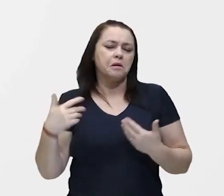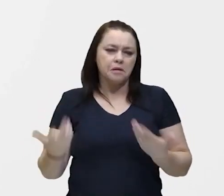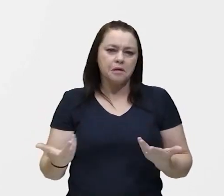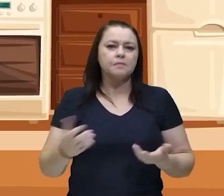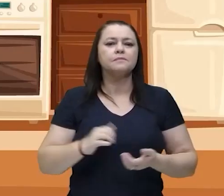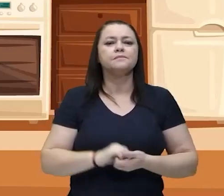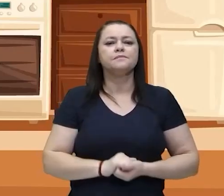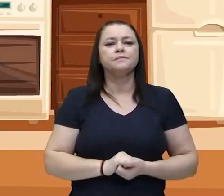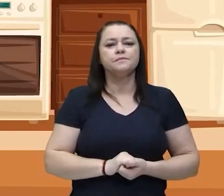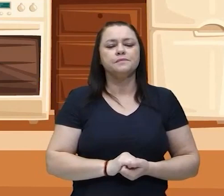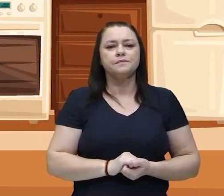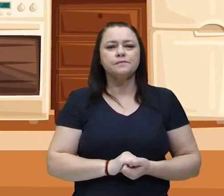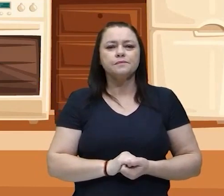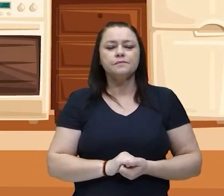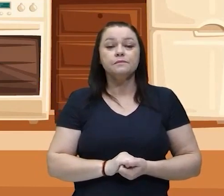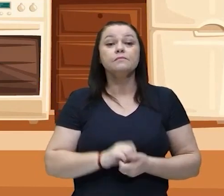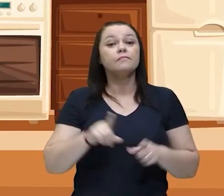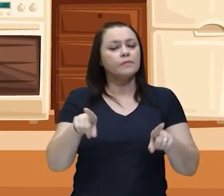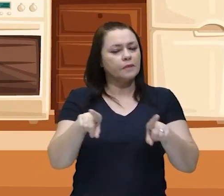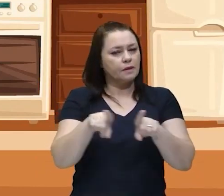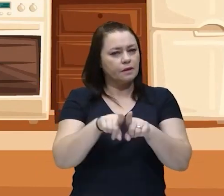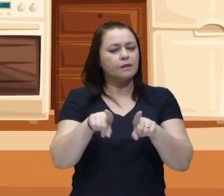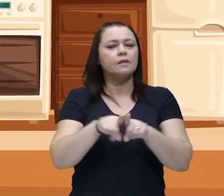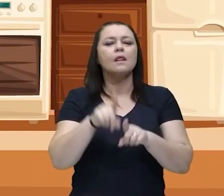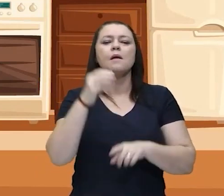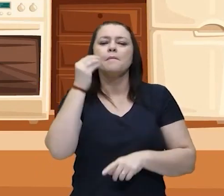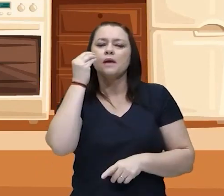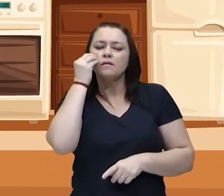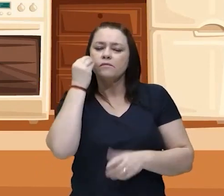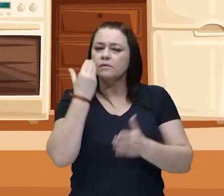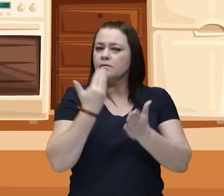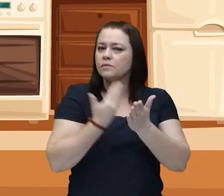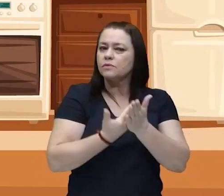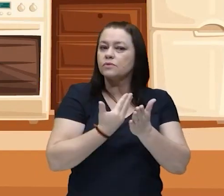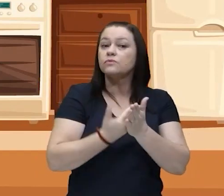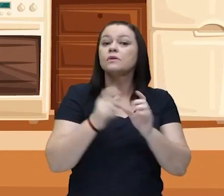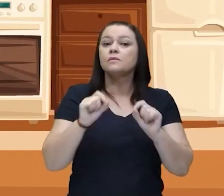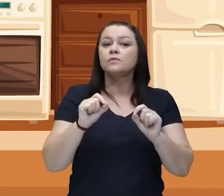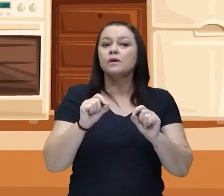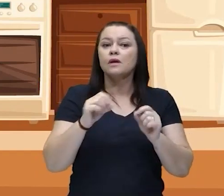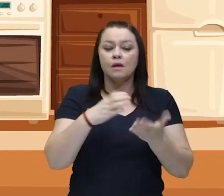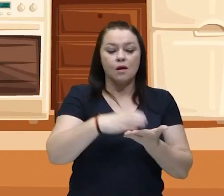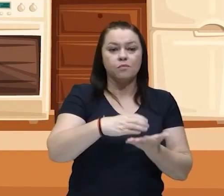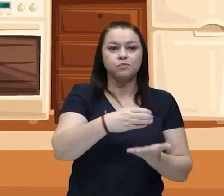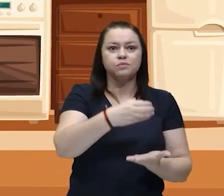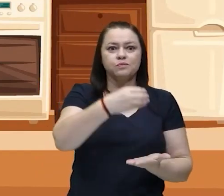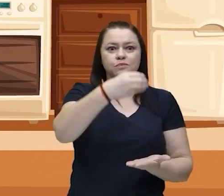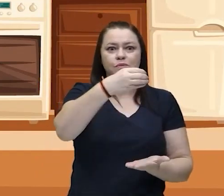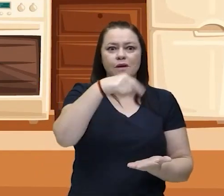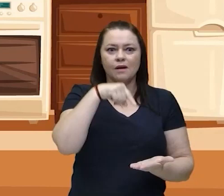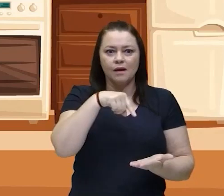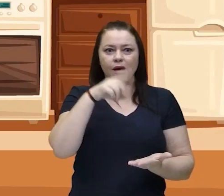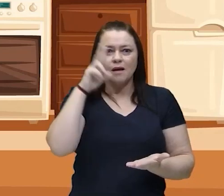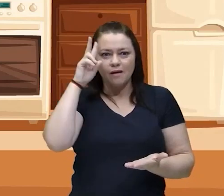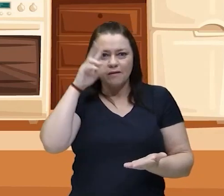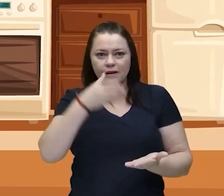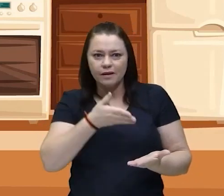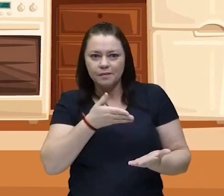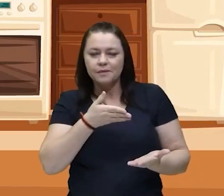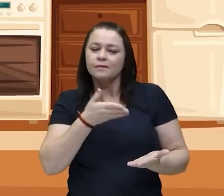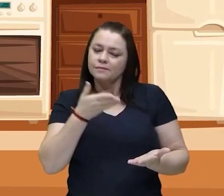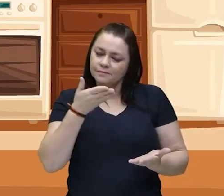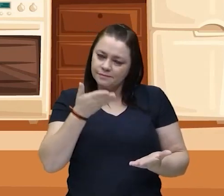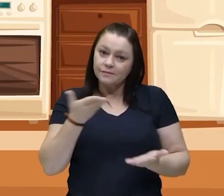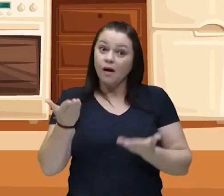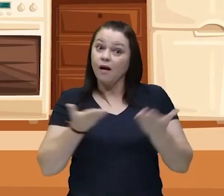aqui comigo. Mas também nós vimos o quê aqui na nossa cozinha? Que nós temos o quê? Uma garrafa aqui, né? Certo? Em cima da nossa mesa? Muito bem, olha aqui